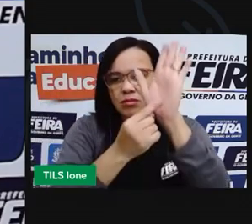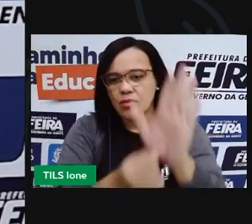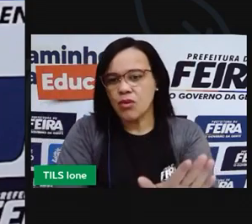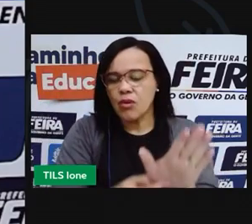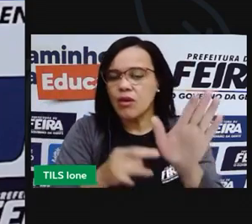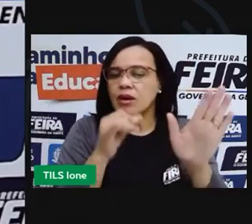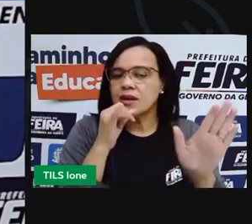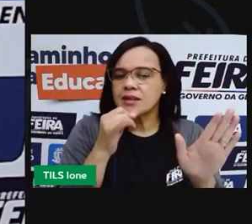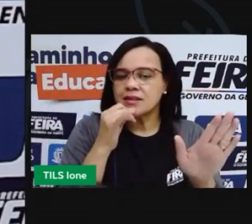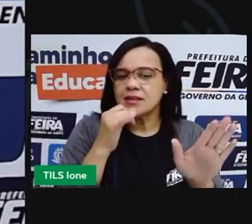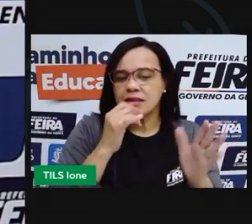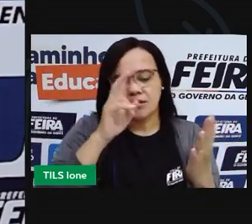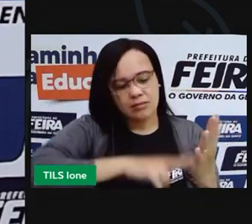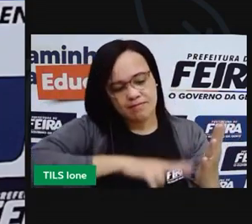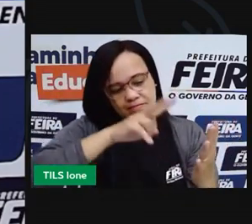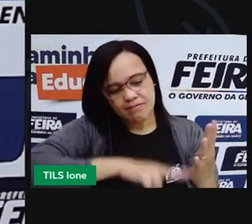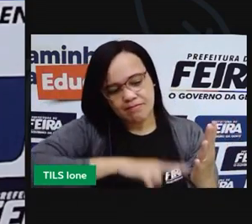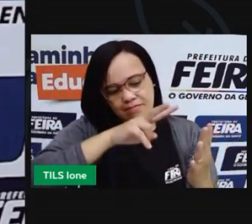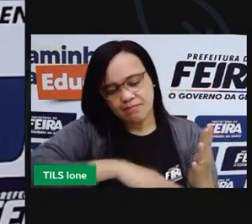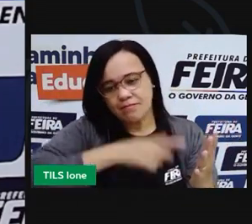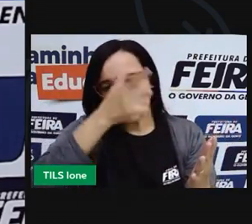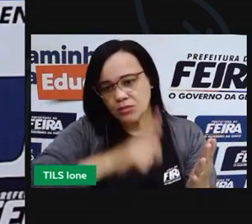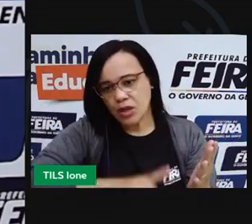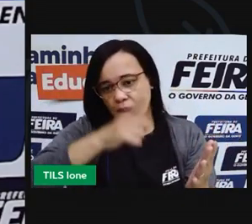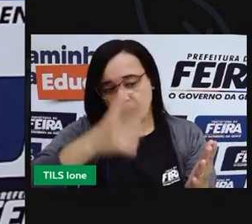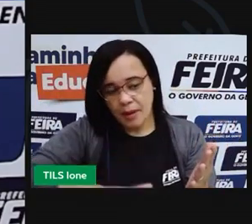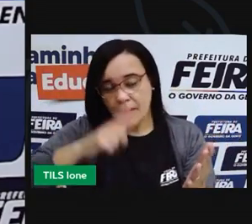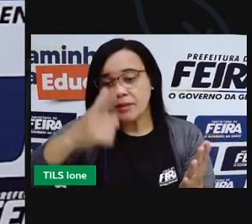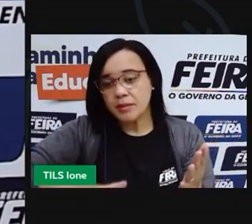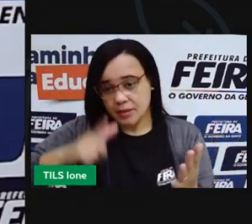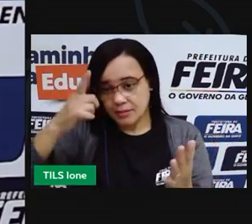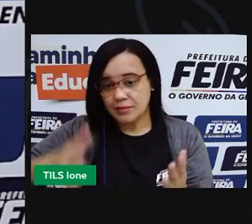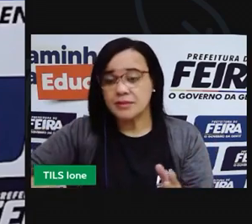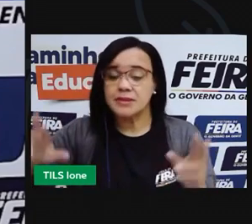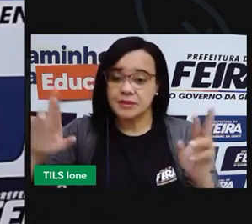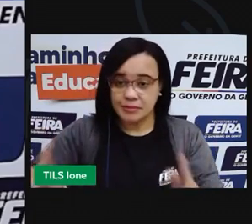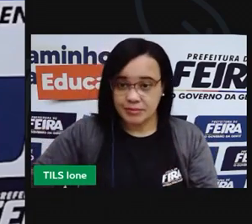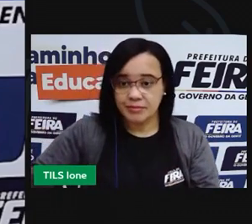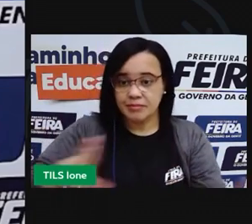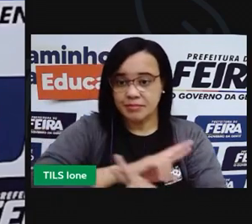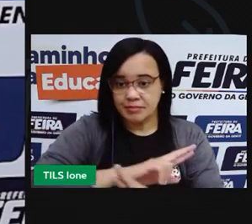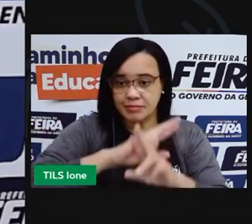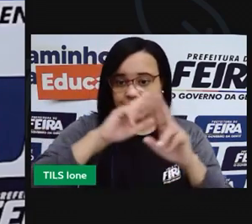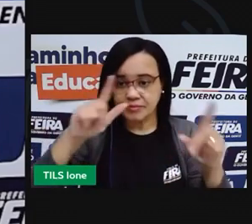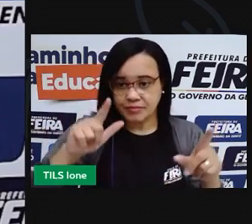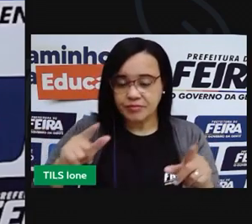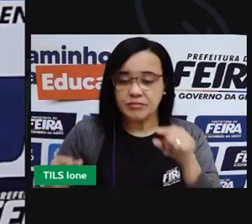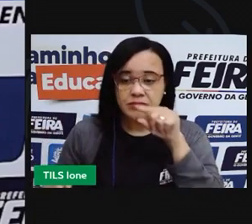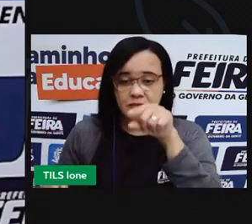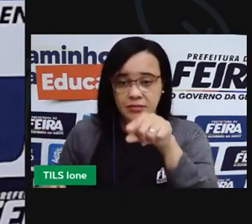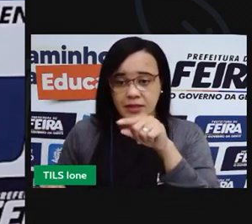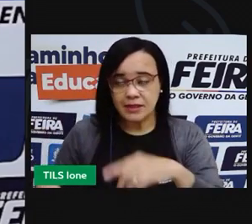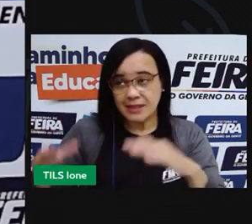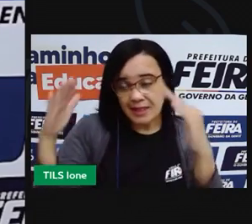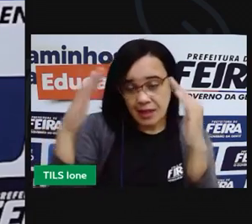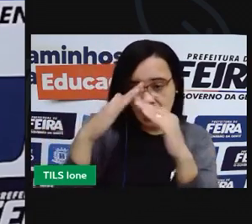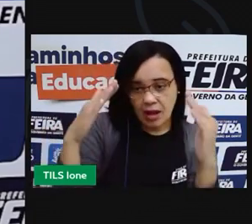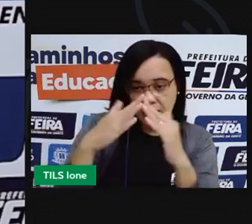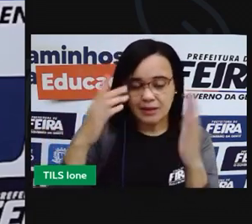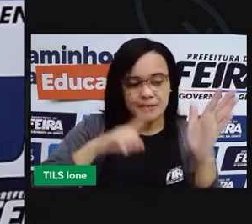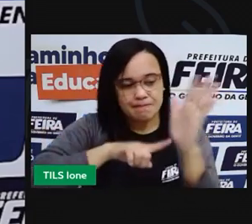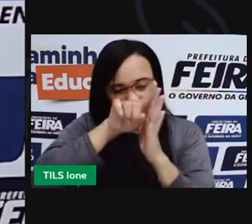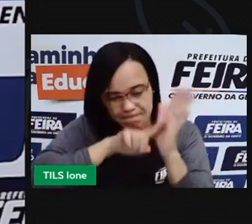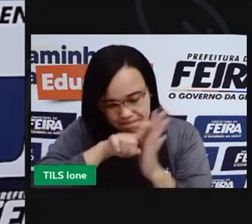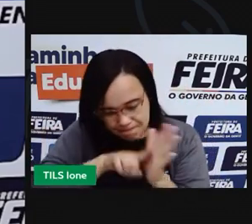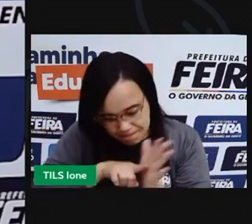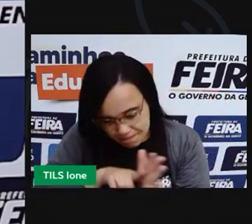outras releituras, como os 33 porquinhos, Este é o Lobo, para que você possa em casa fazer uma pesquisa para saber o